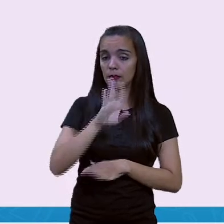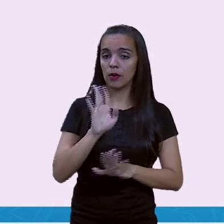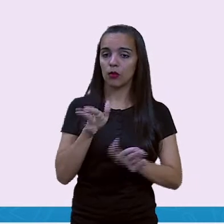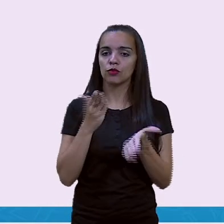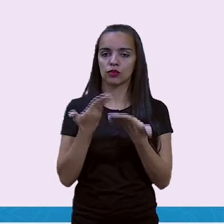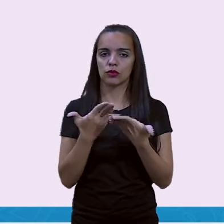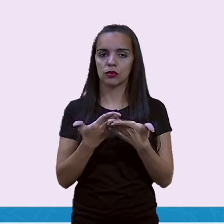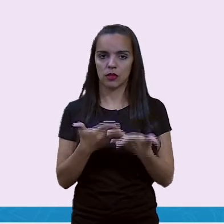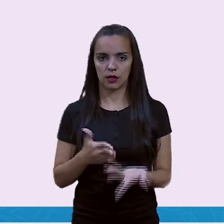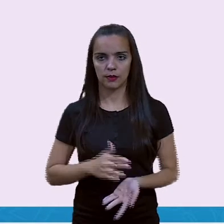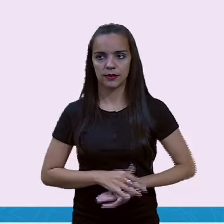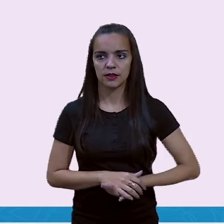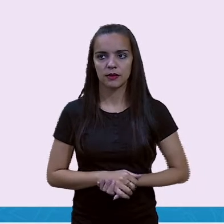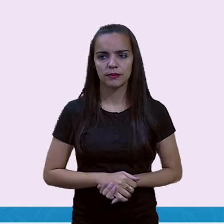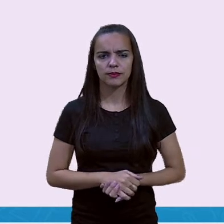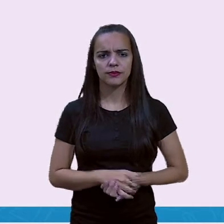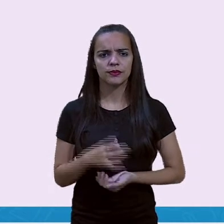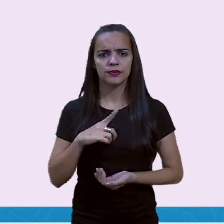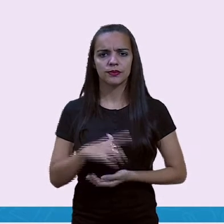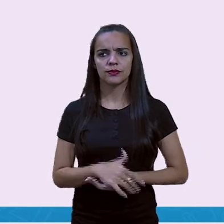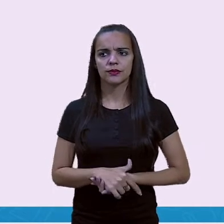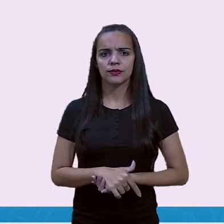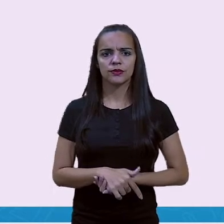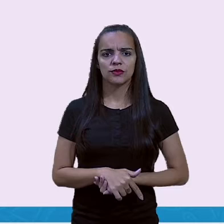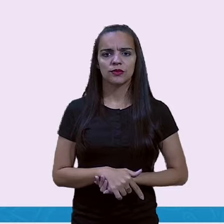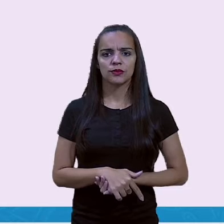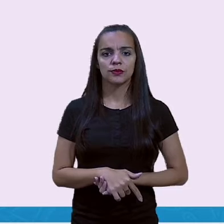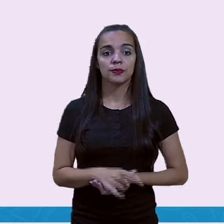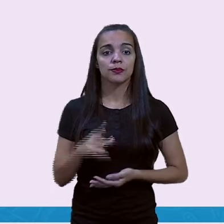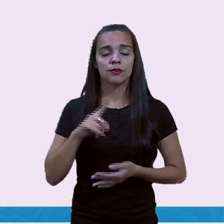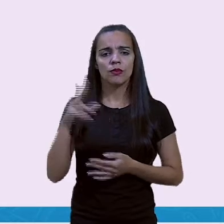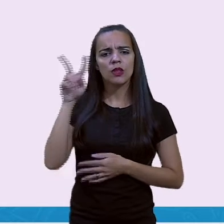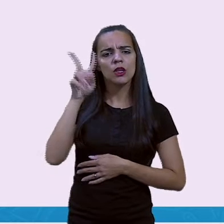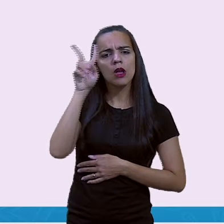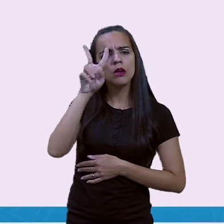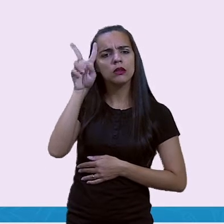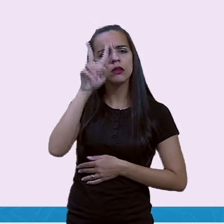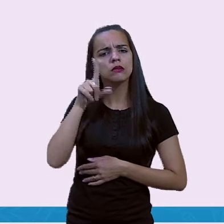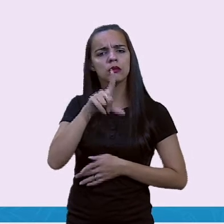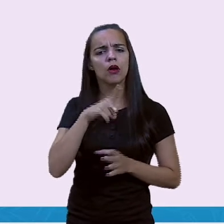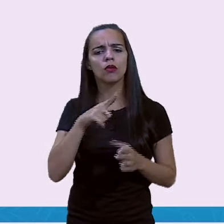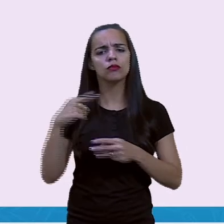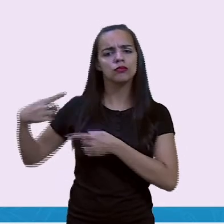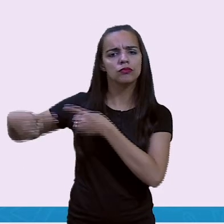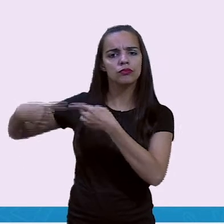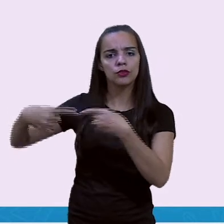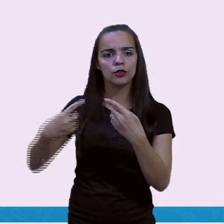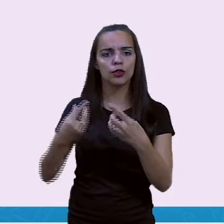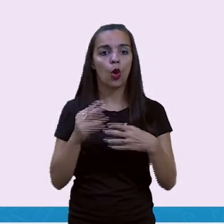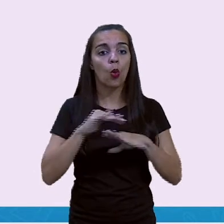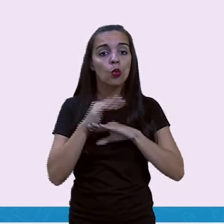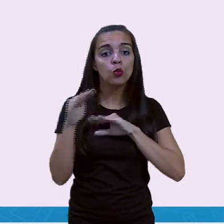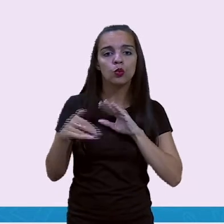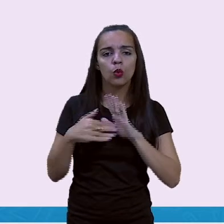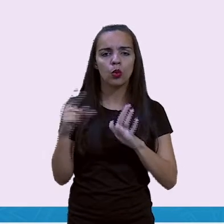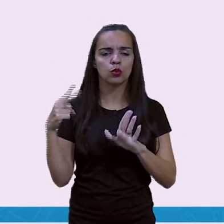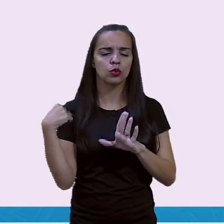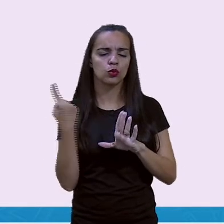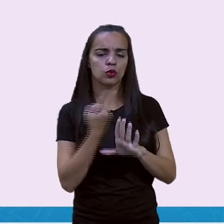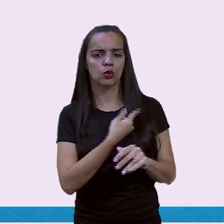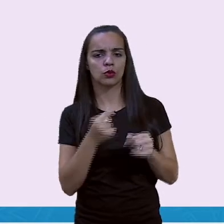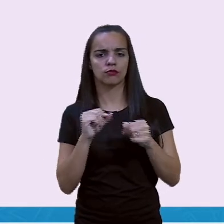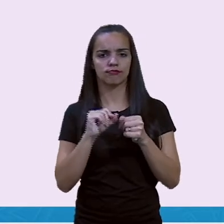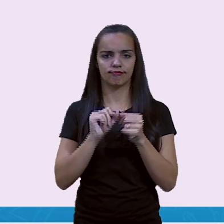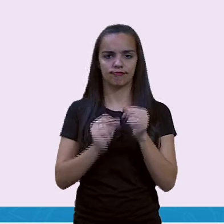aqui? Todos somos produtores de história. E quando compreendemos a